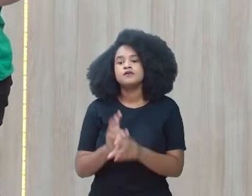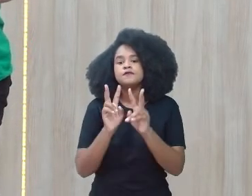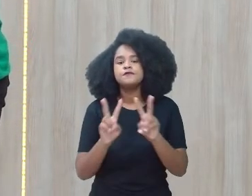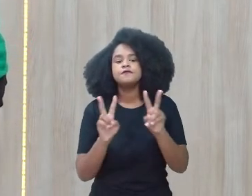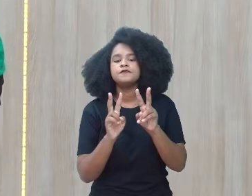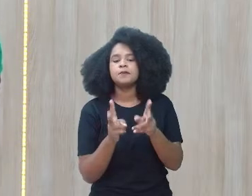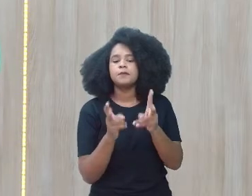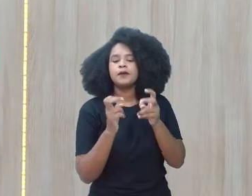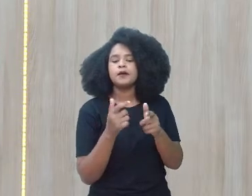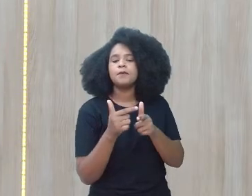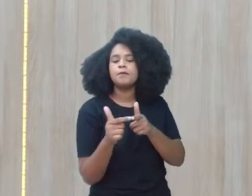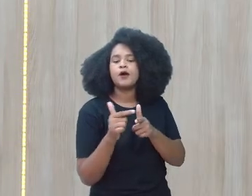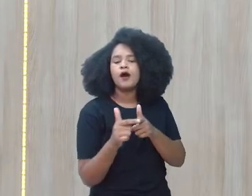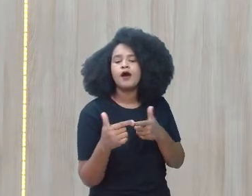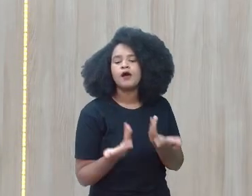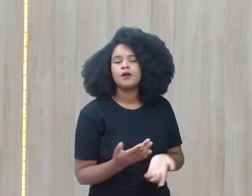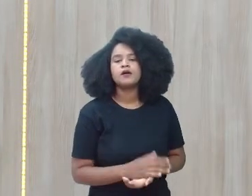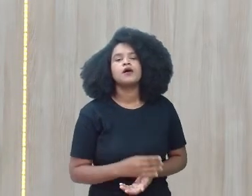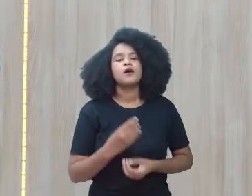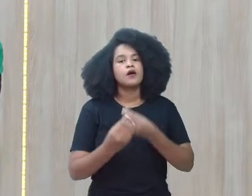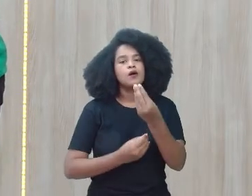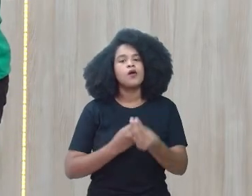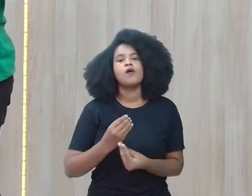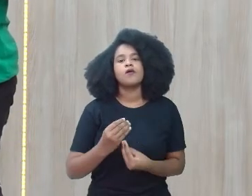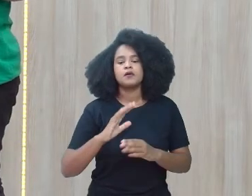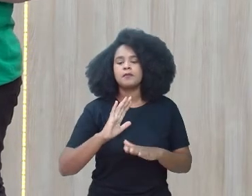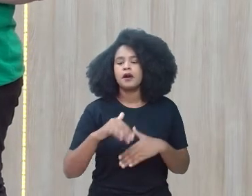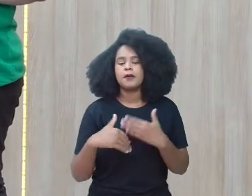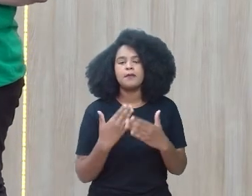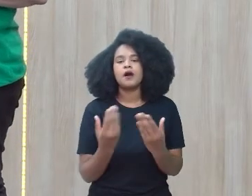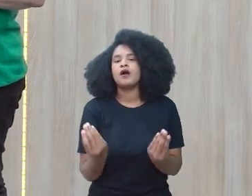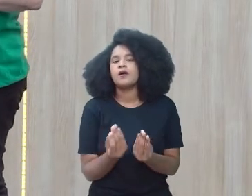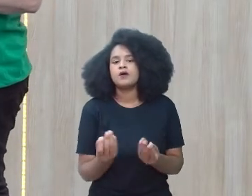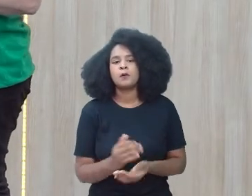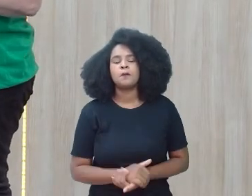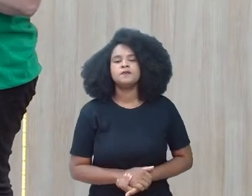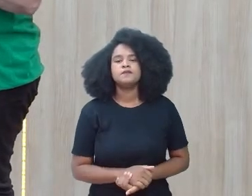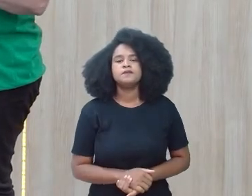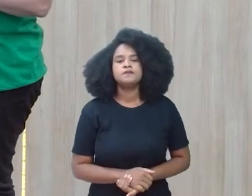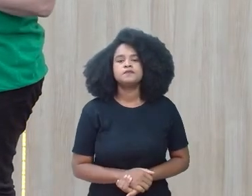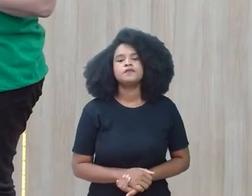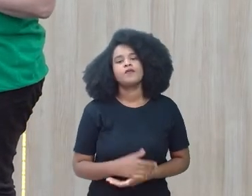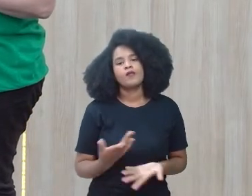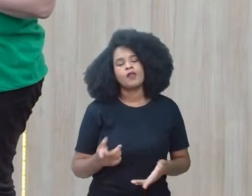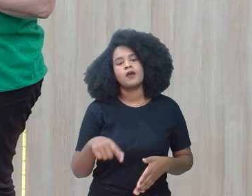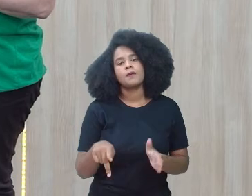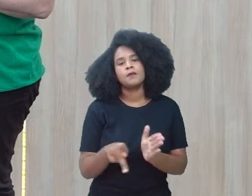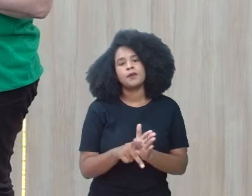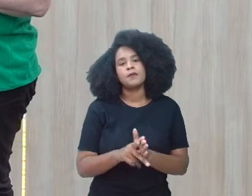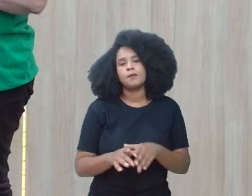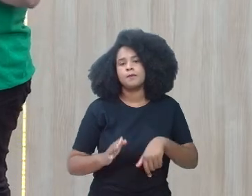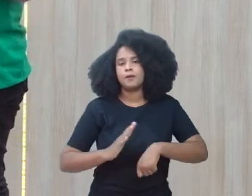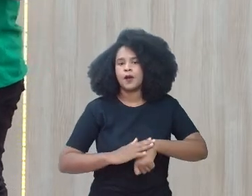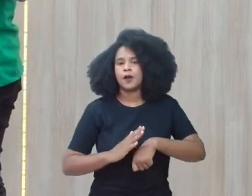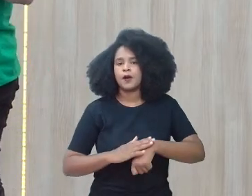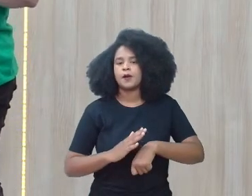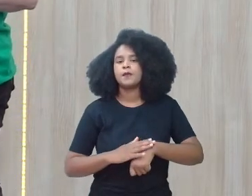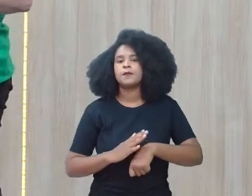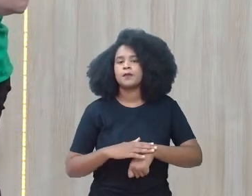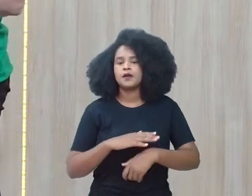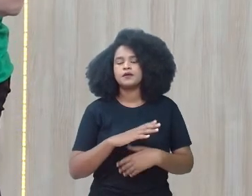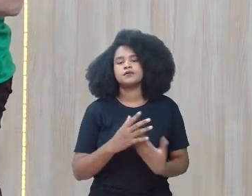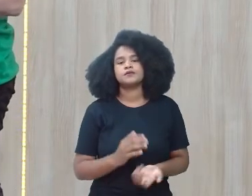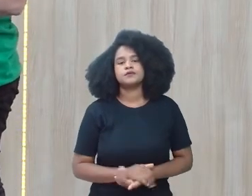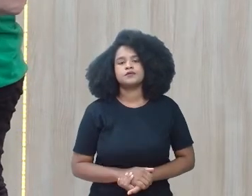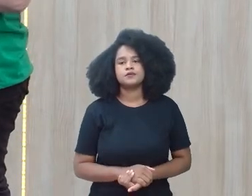problemática, como é que vai ser desenvolvido tudo isso? É esse o momento, né, do conflito, da